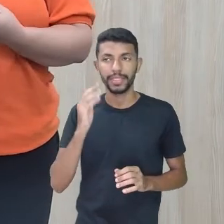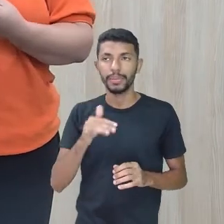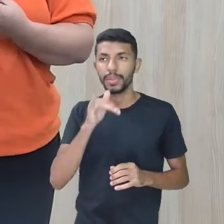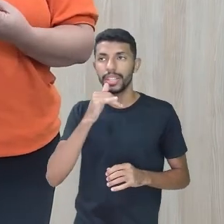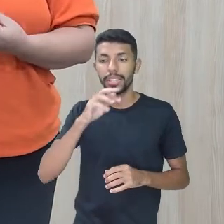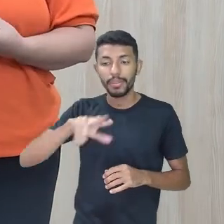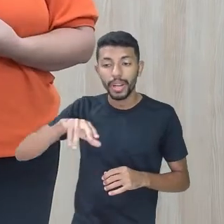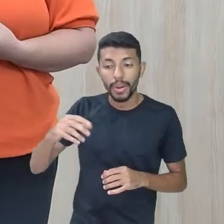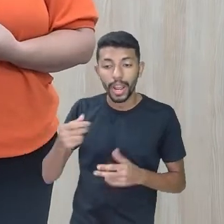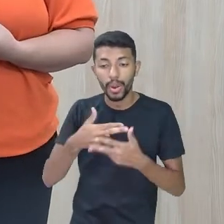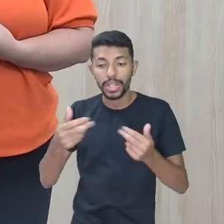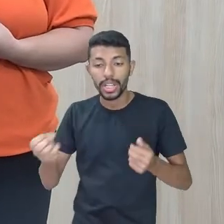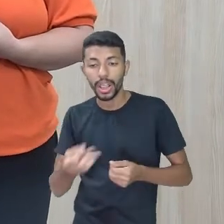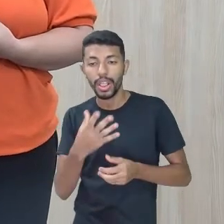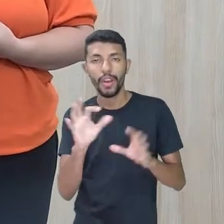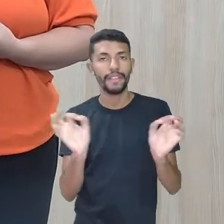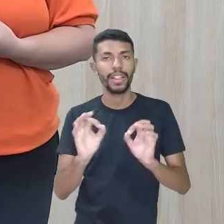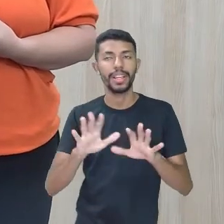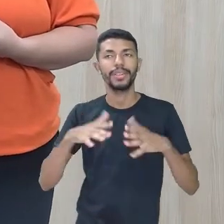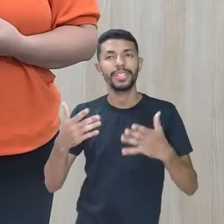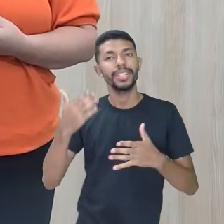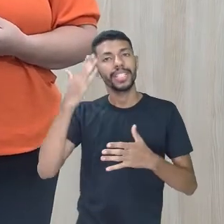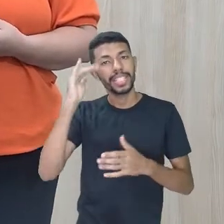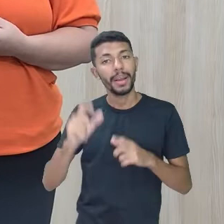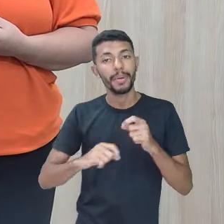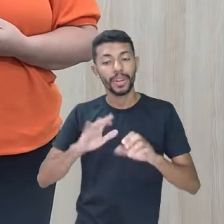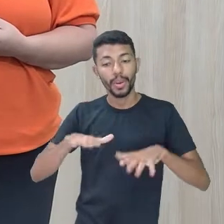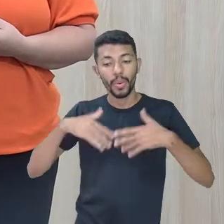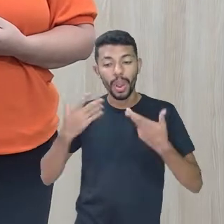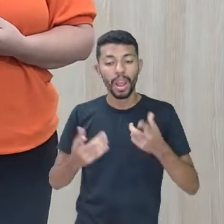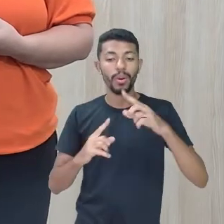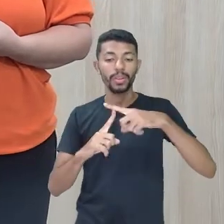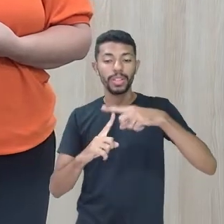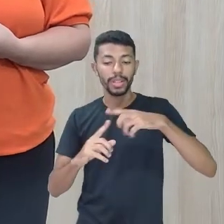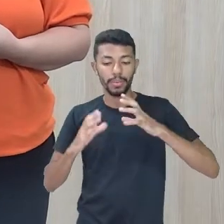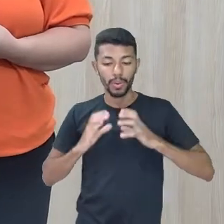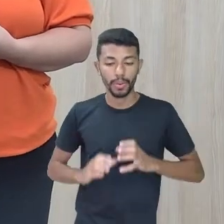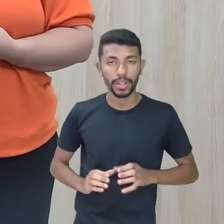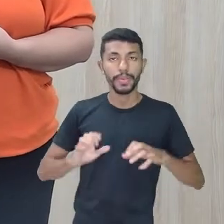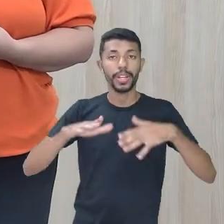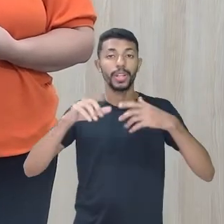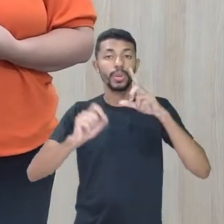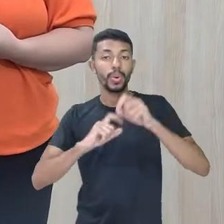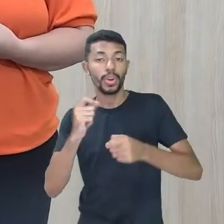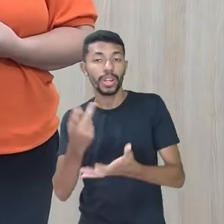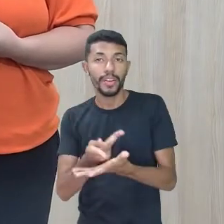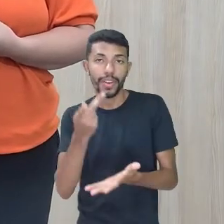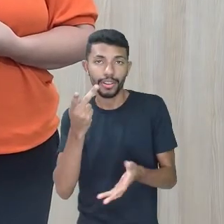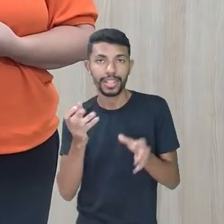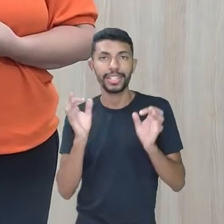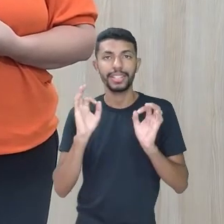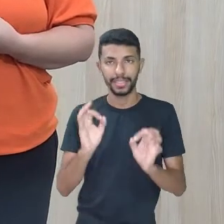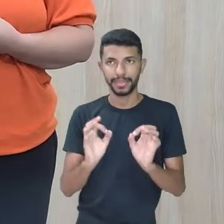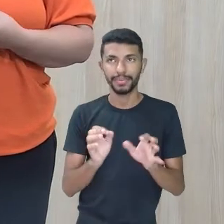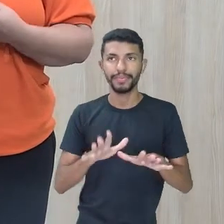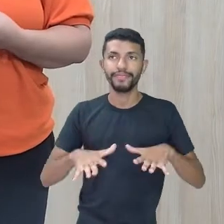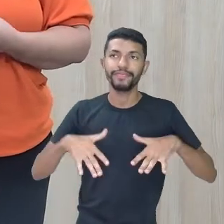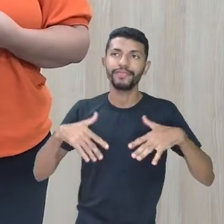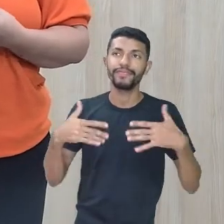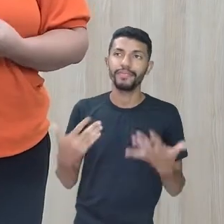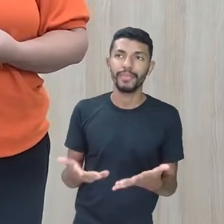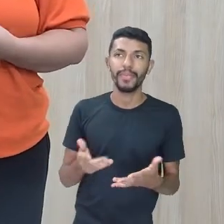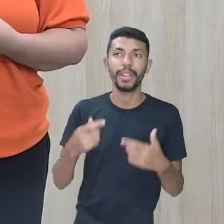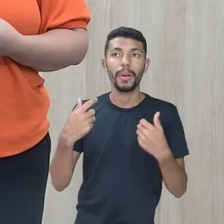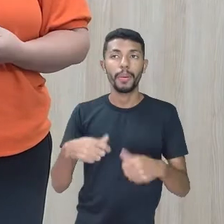qual vai ser o tipo de comportamento que ela deve ter, que tipo de atividades que vão acontecer ali. Então,